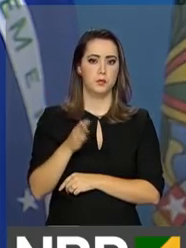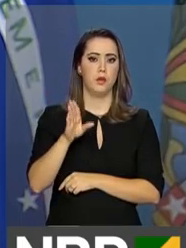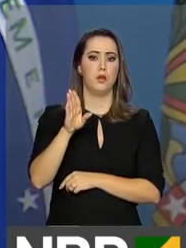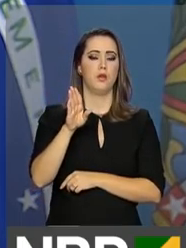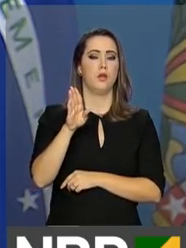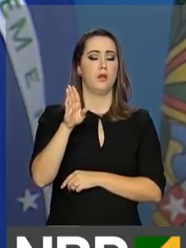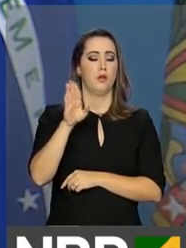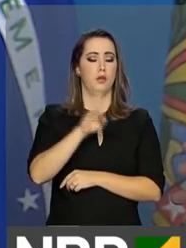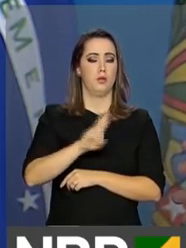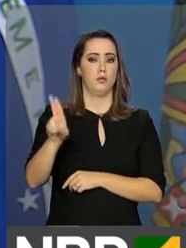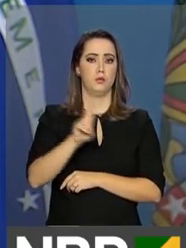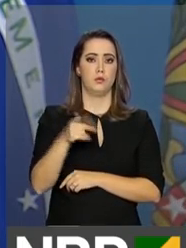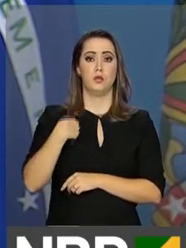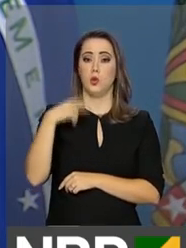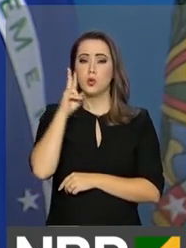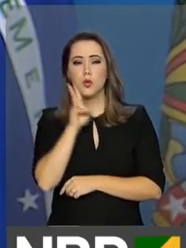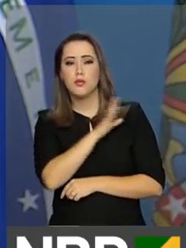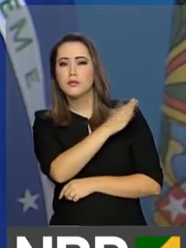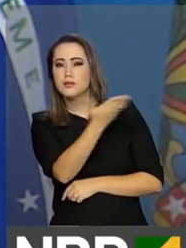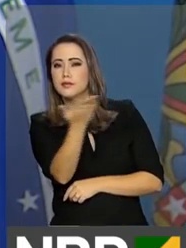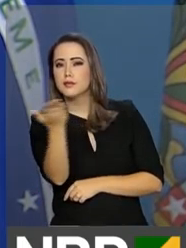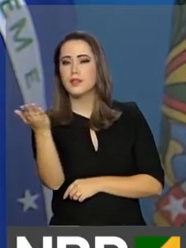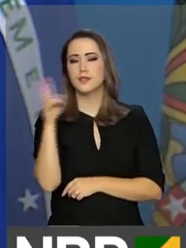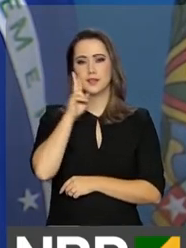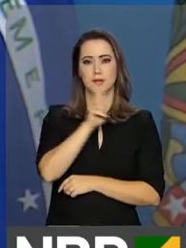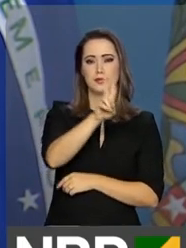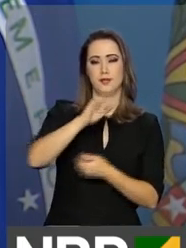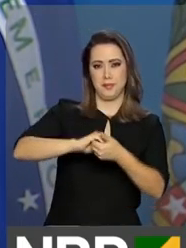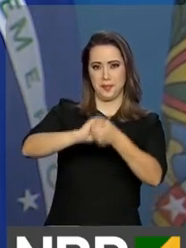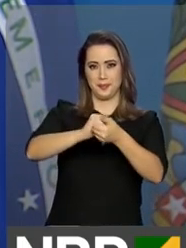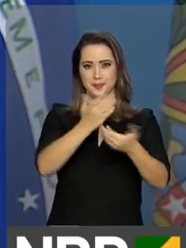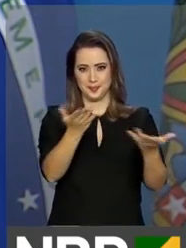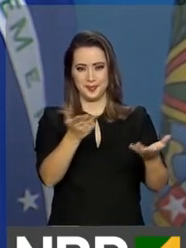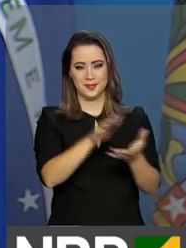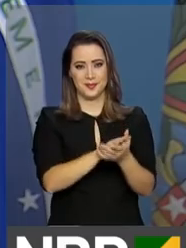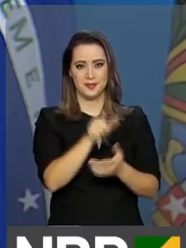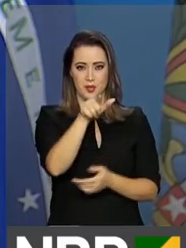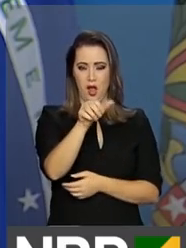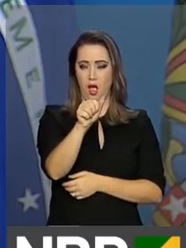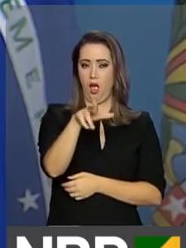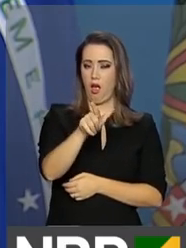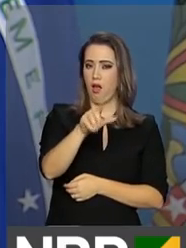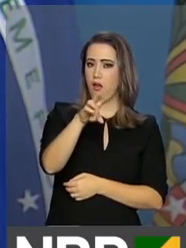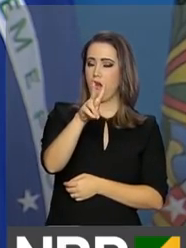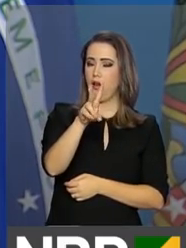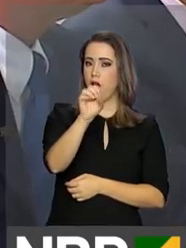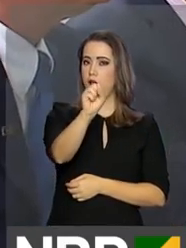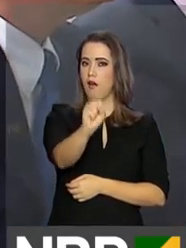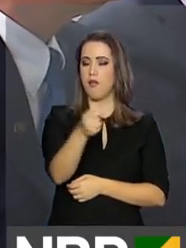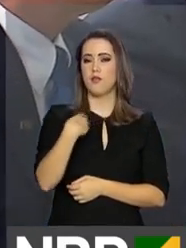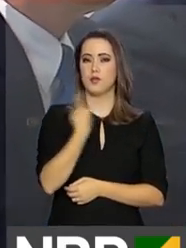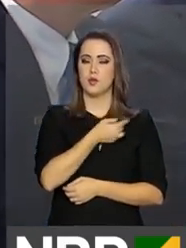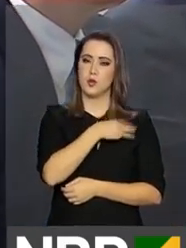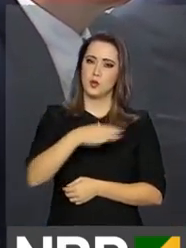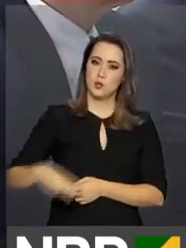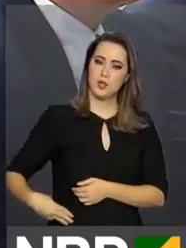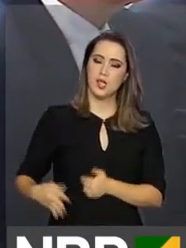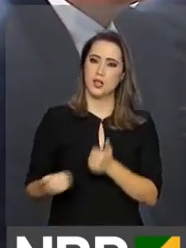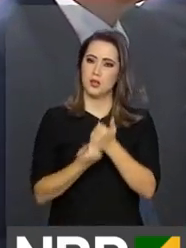Baleia, enfim, os que estou vendo por aqui, Alves, nosso ministro interino, Alberto Alves,